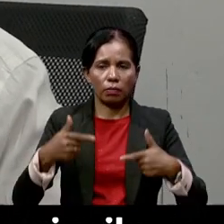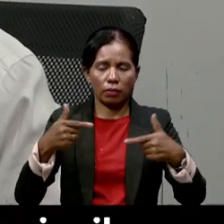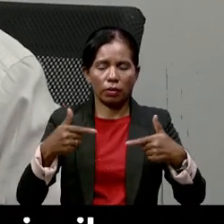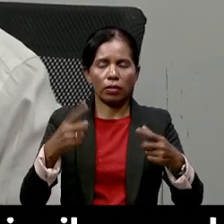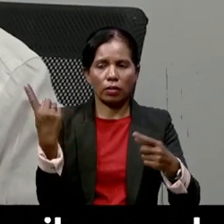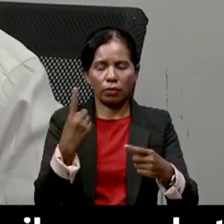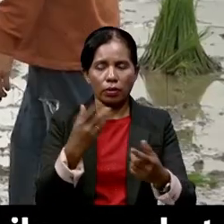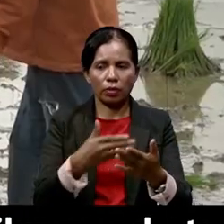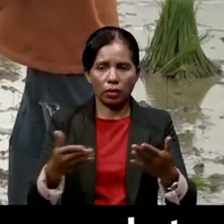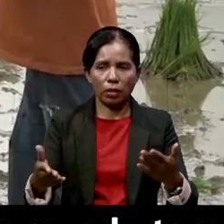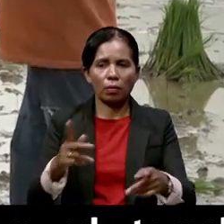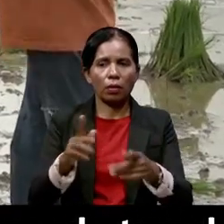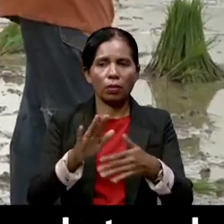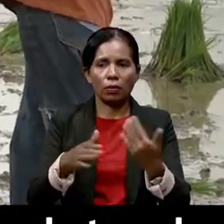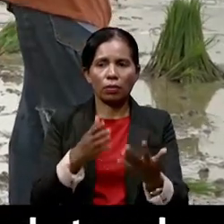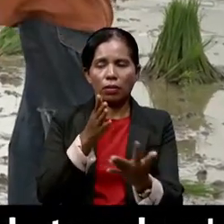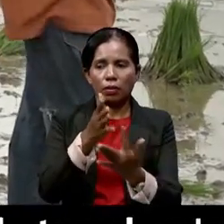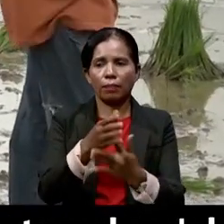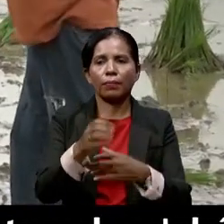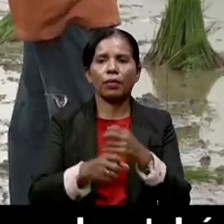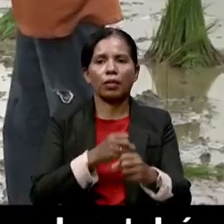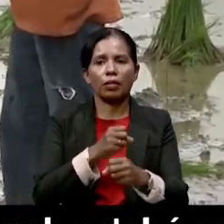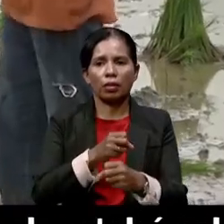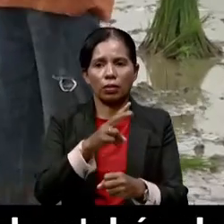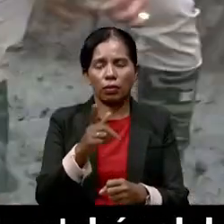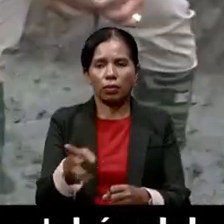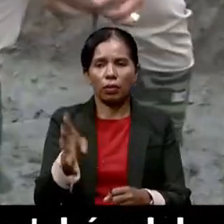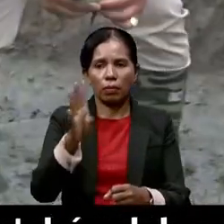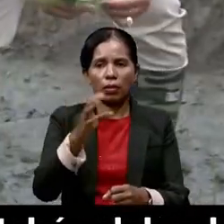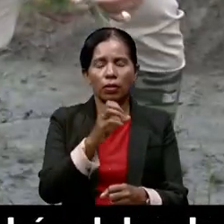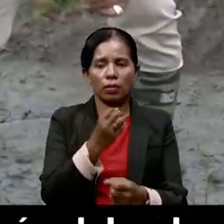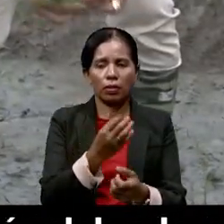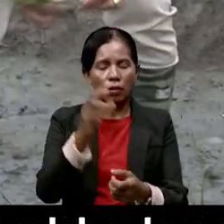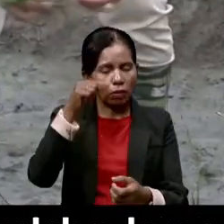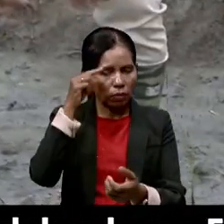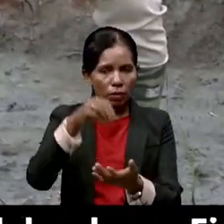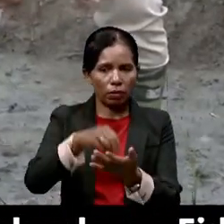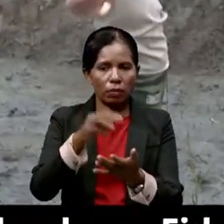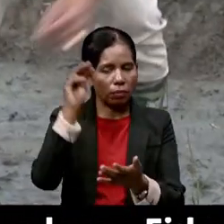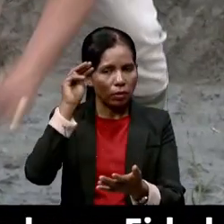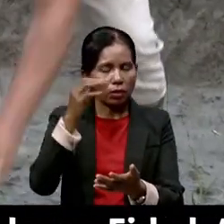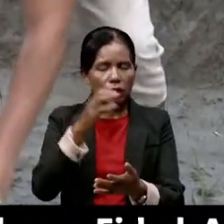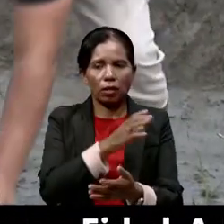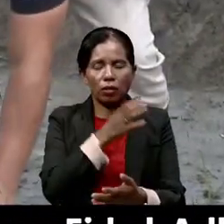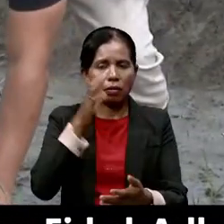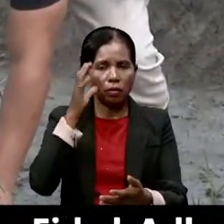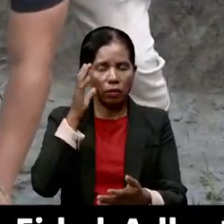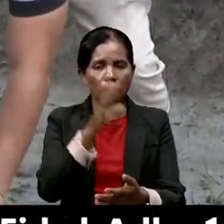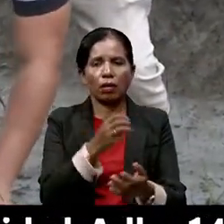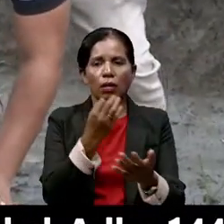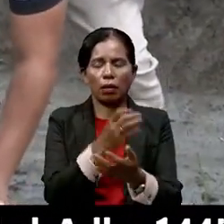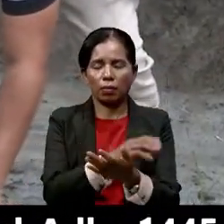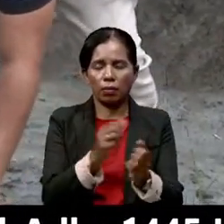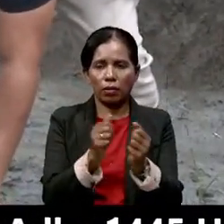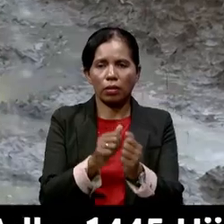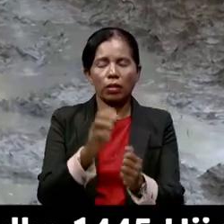tom para o motor de acesso. Tinha um grilho no recingar total orçamento no governo aloca para o Ministério da Agricultura, Pecuária, Pesca no Floresta, o montante to